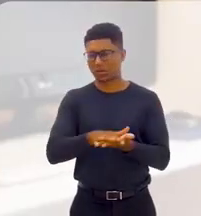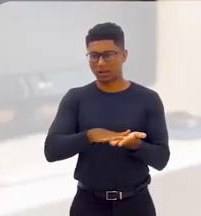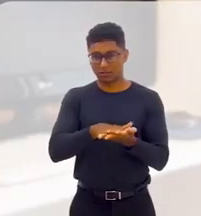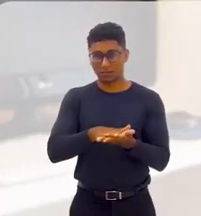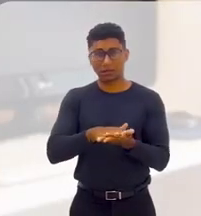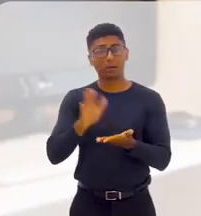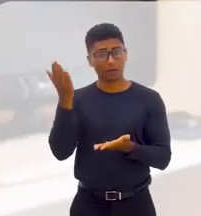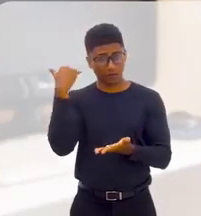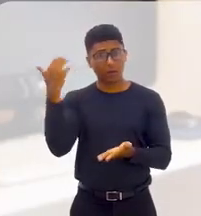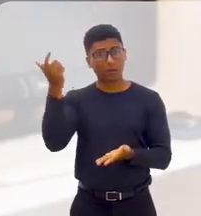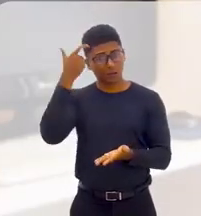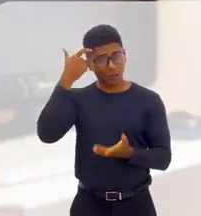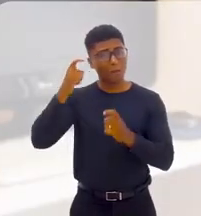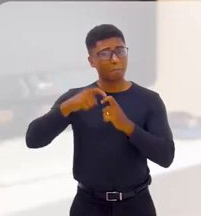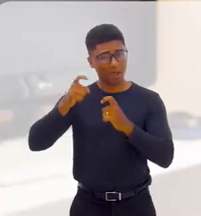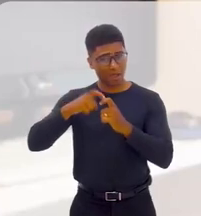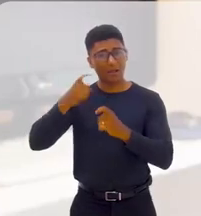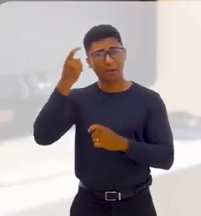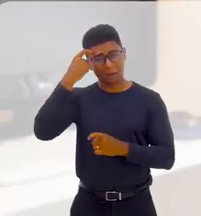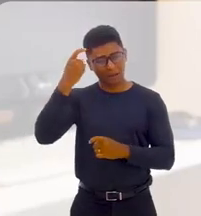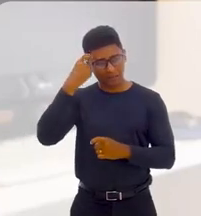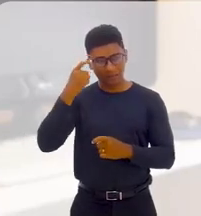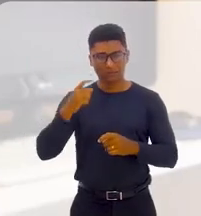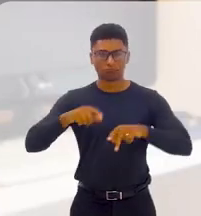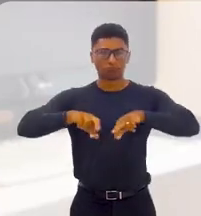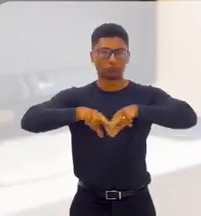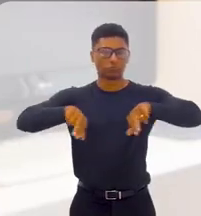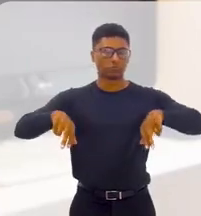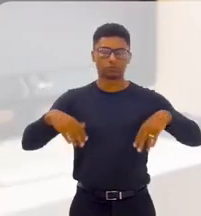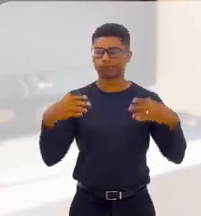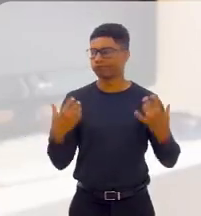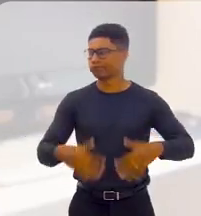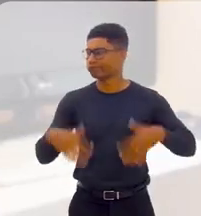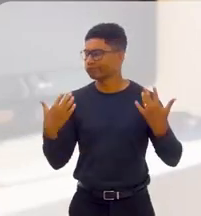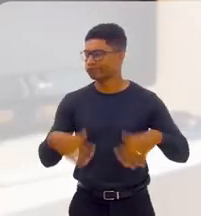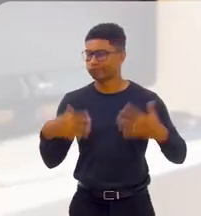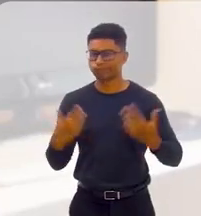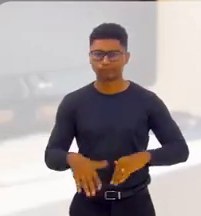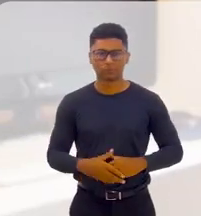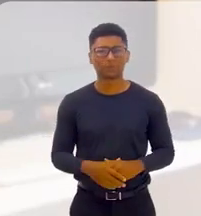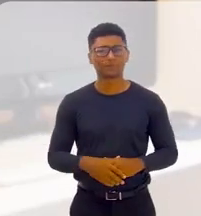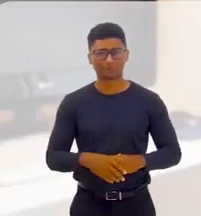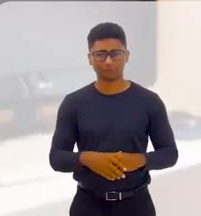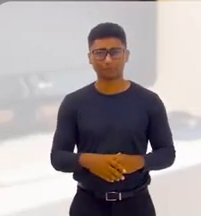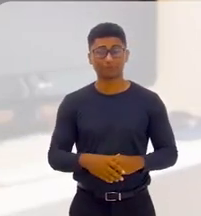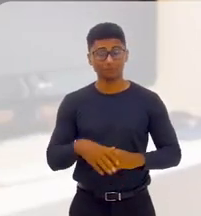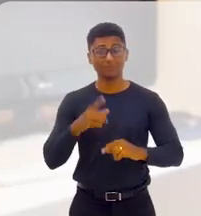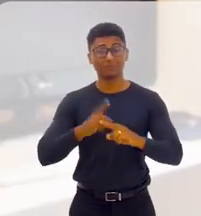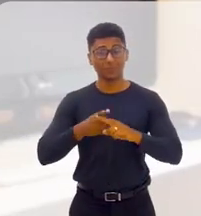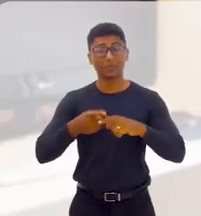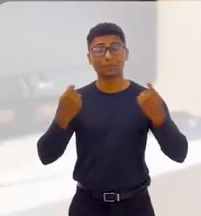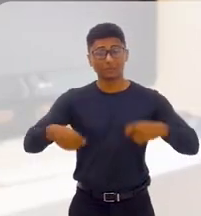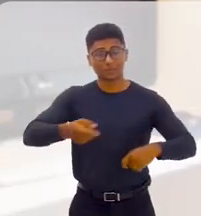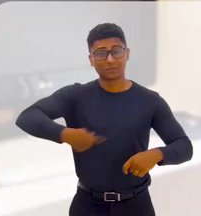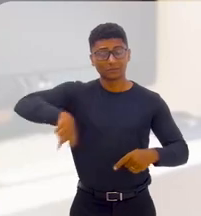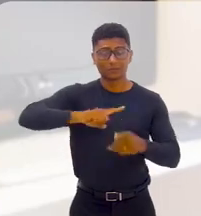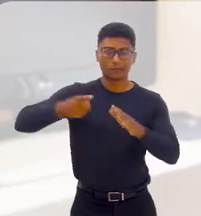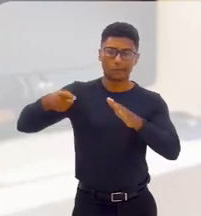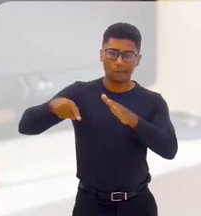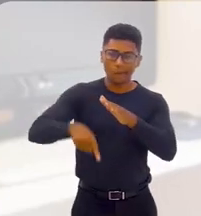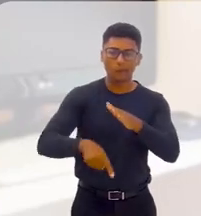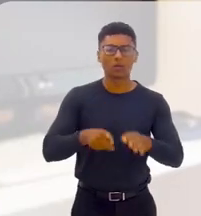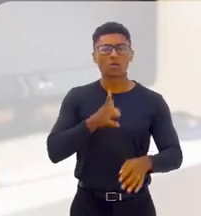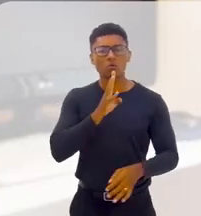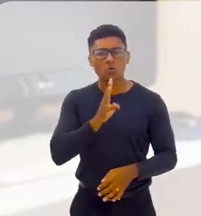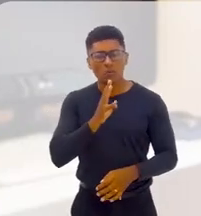dor, entendeu? Umas coisas assim bizarras que a gente só conhece realmente se aprofundando e ouvindo